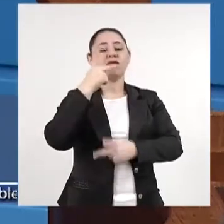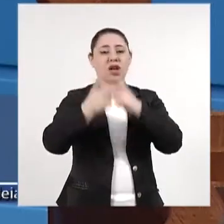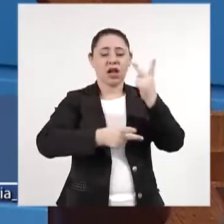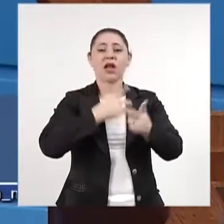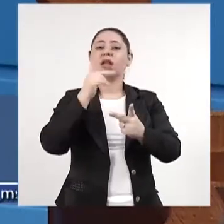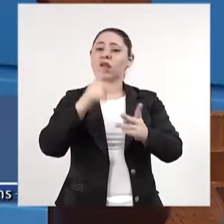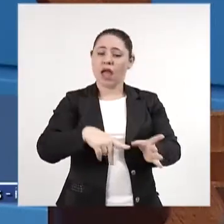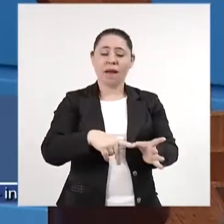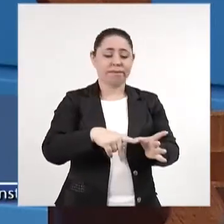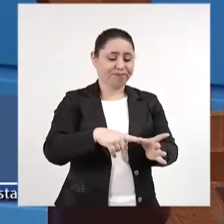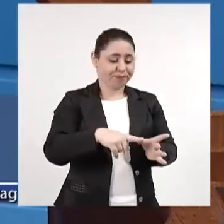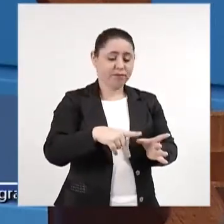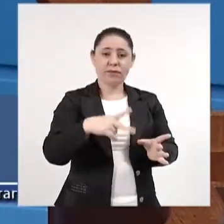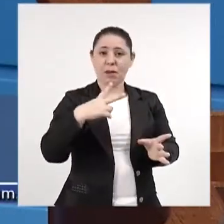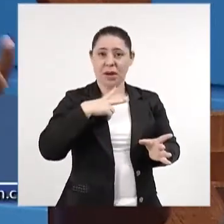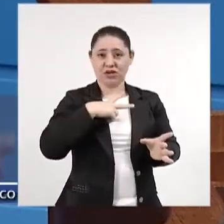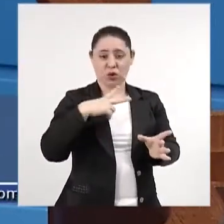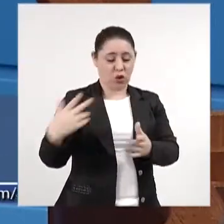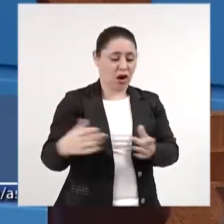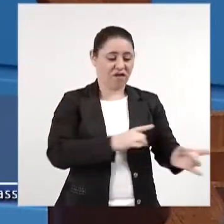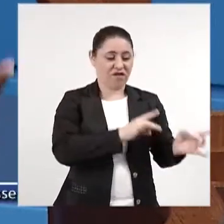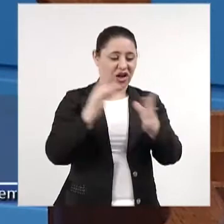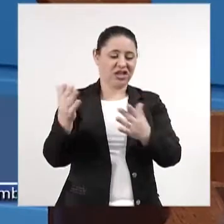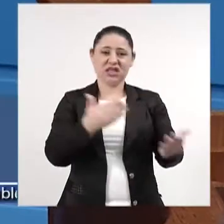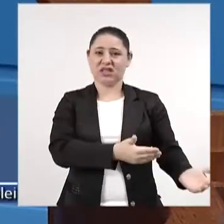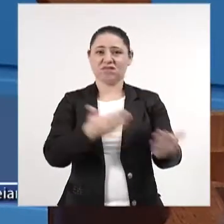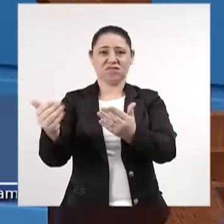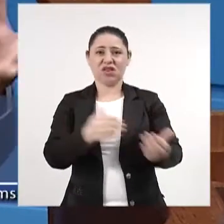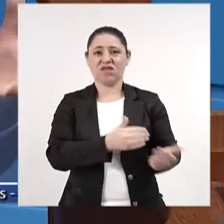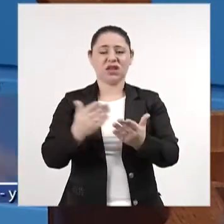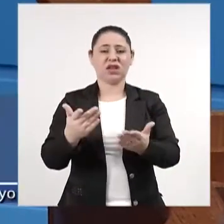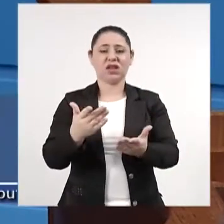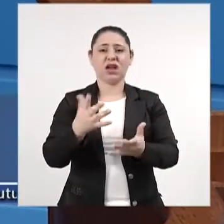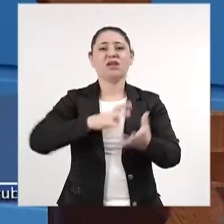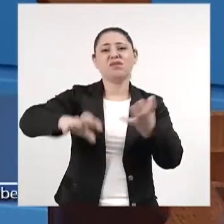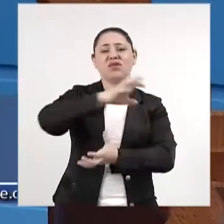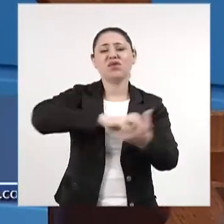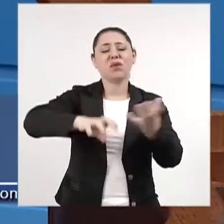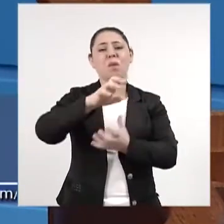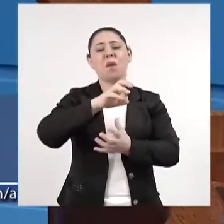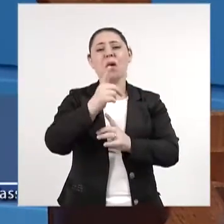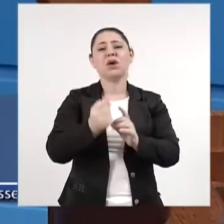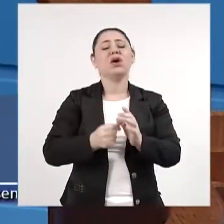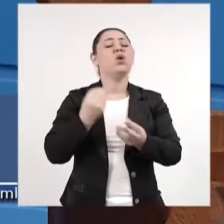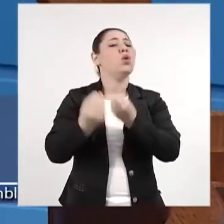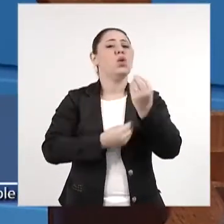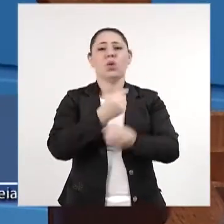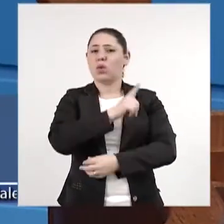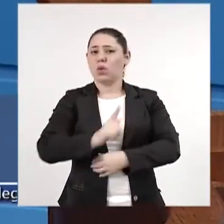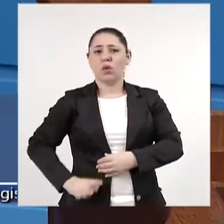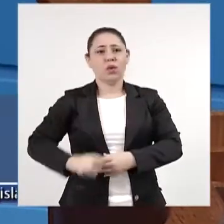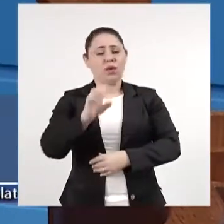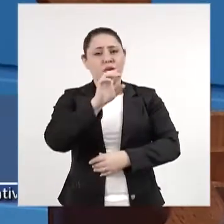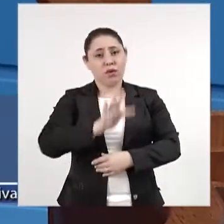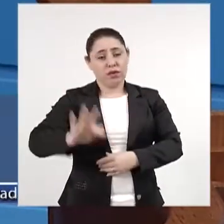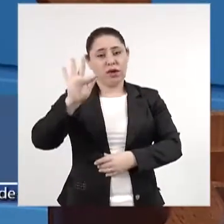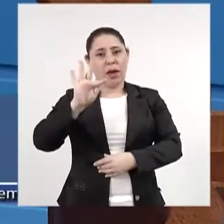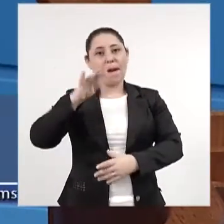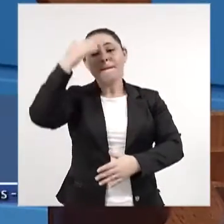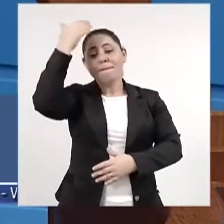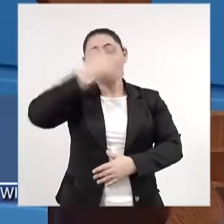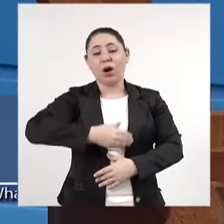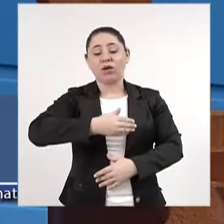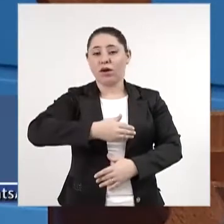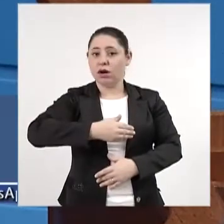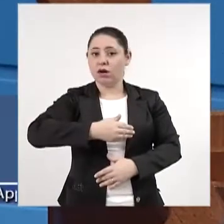pré-sal, enfim. Então eu quero saber onde que vai parar essa reforma tributária do governo federal. Ele tem que provar para nós, por A